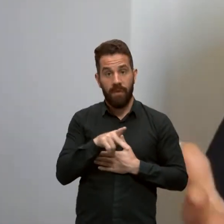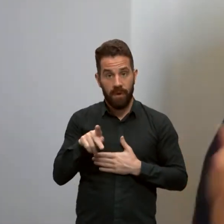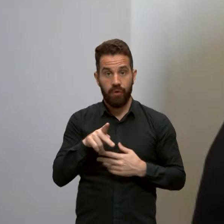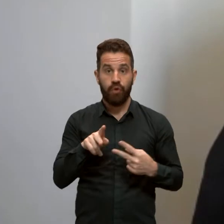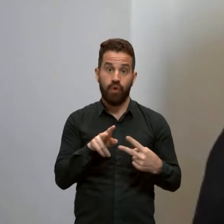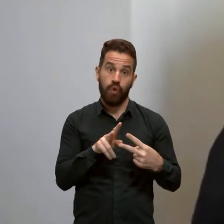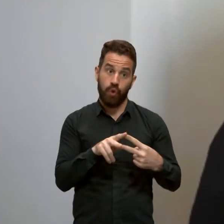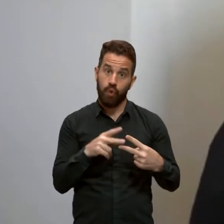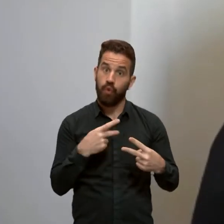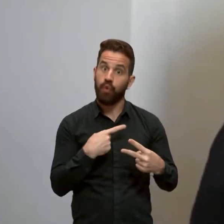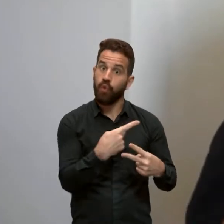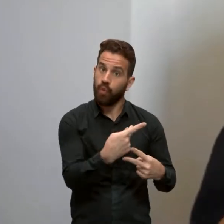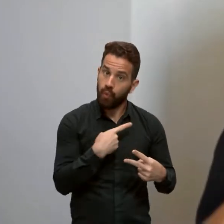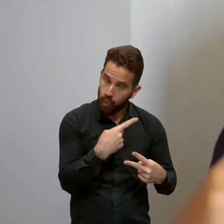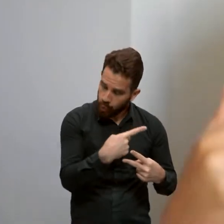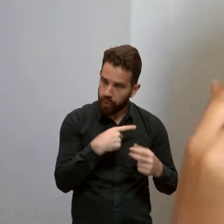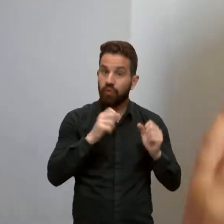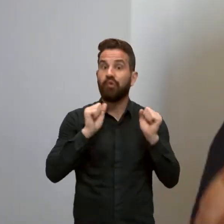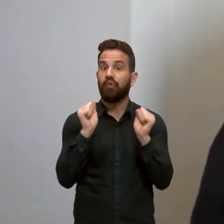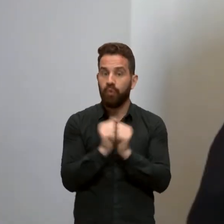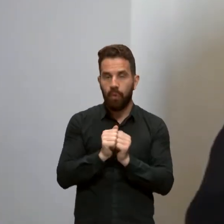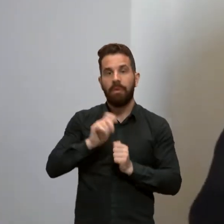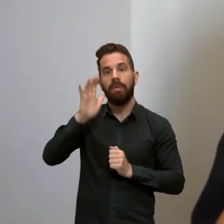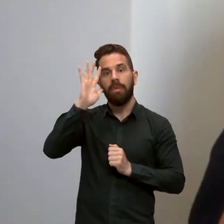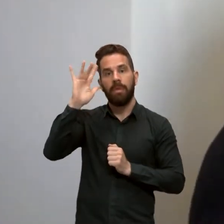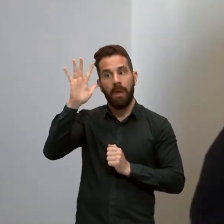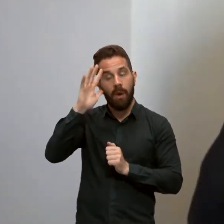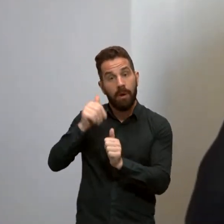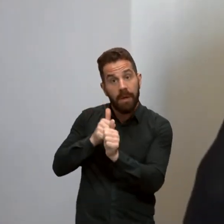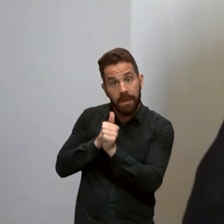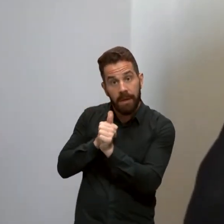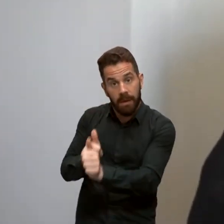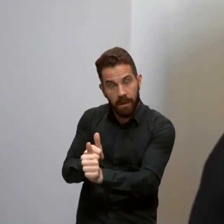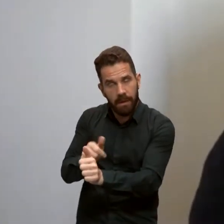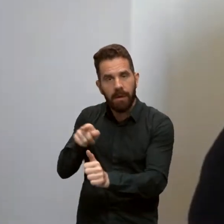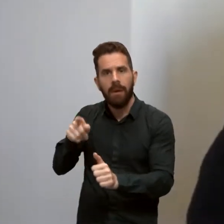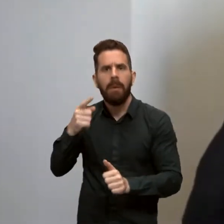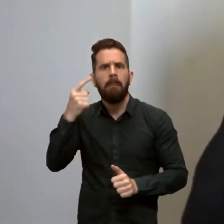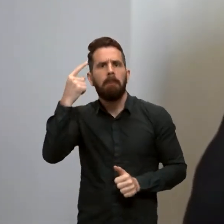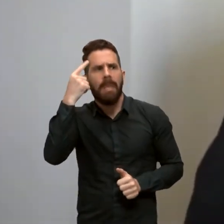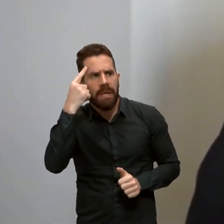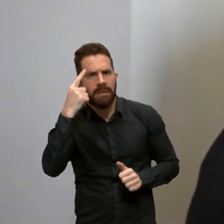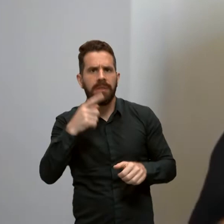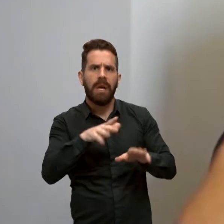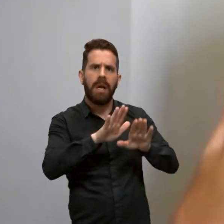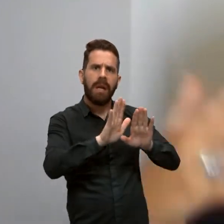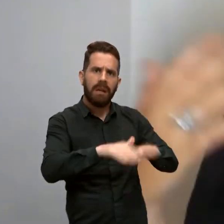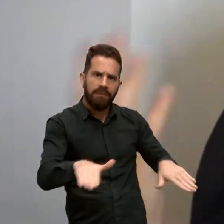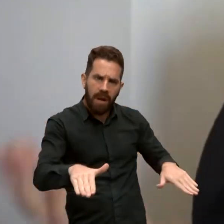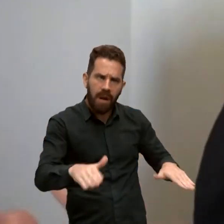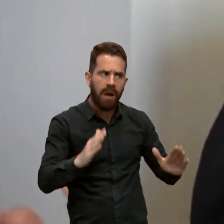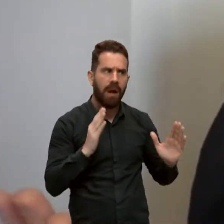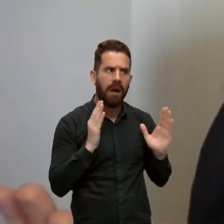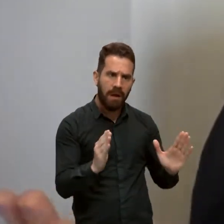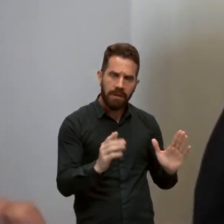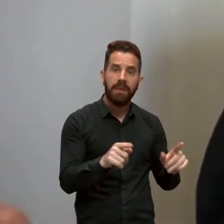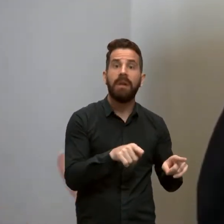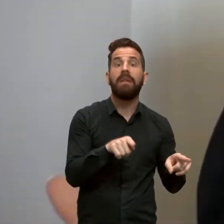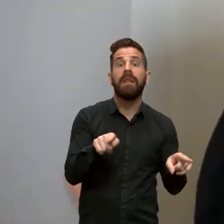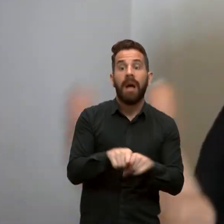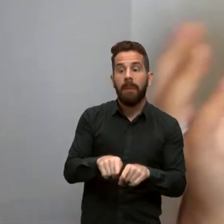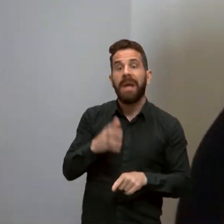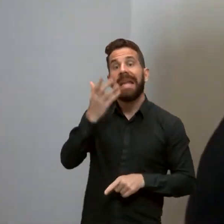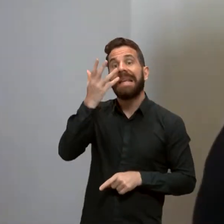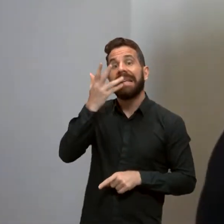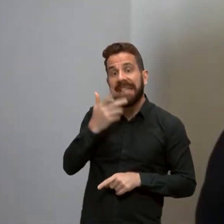Adriana Barbosa, temos adotado para pensar a infância, para pensar a criança e também a educação